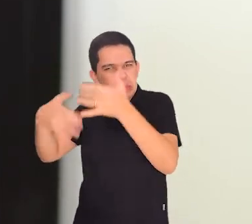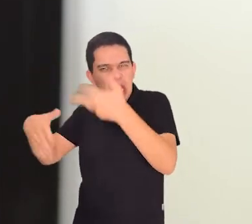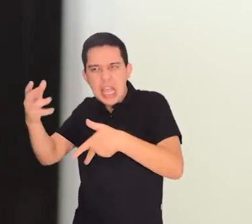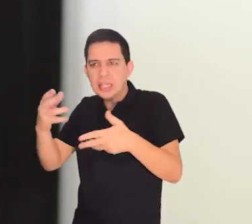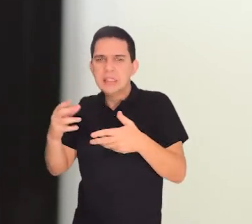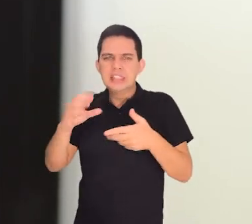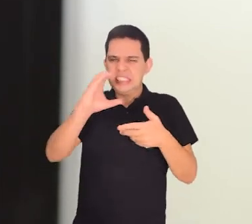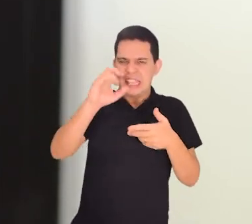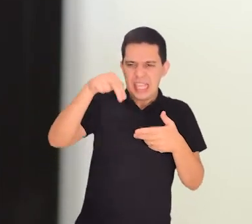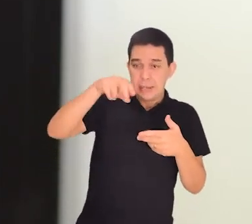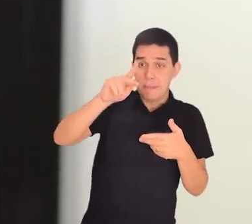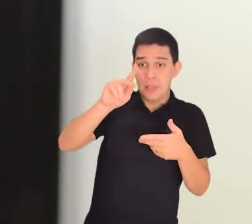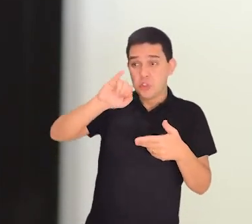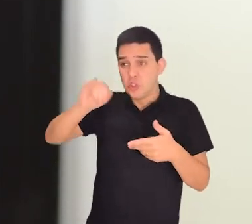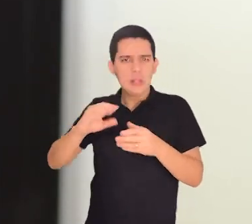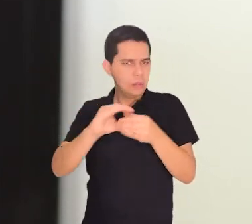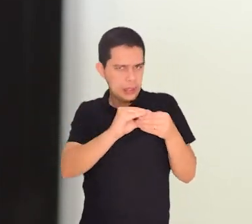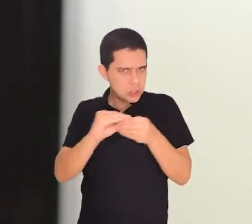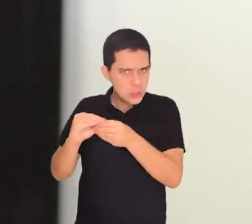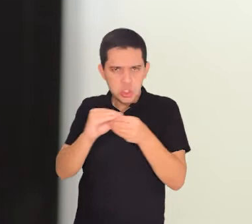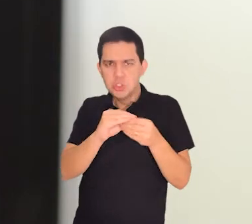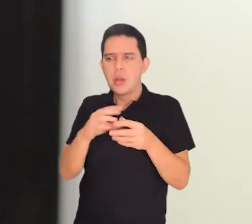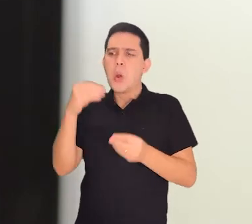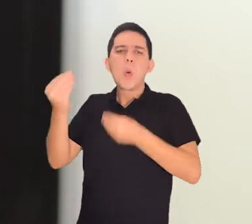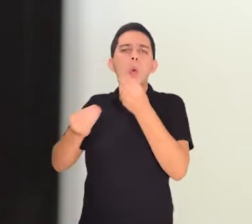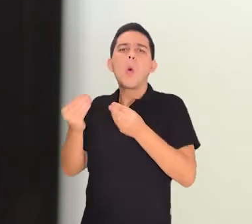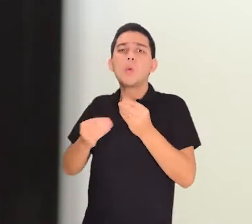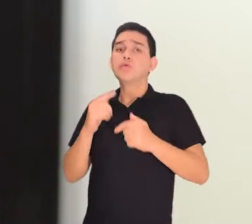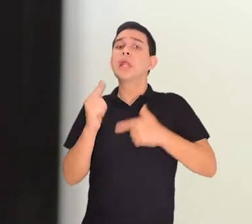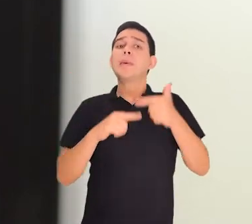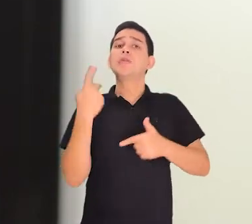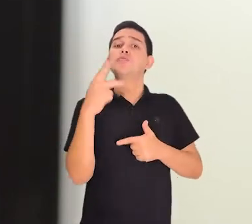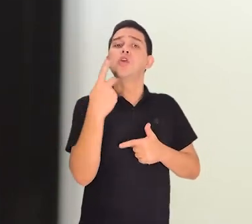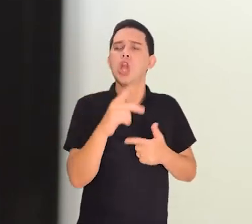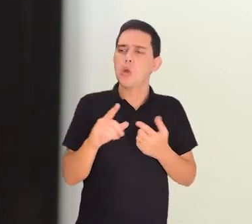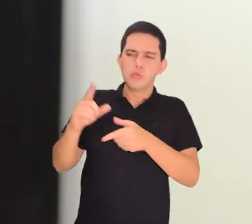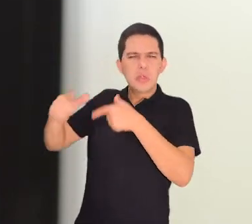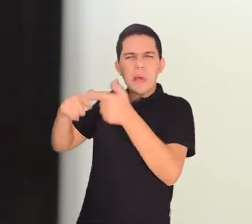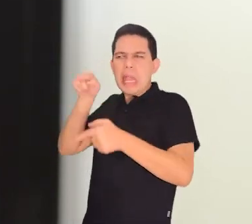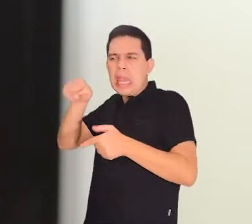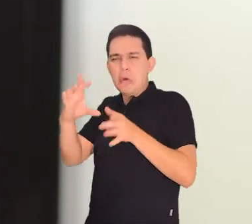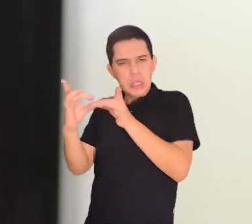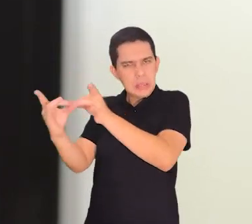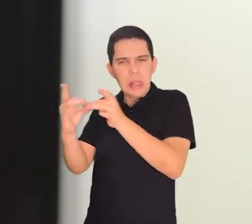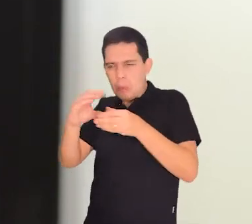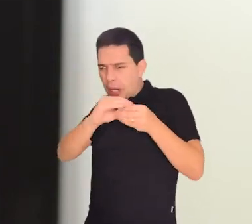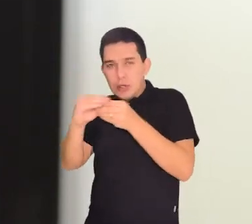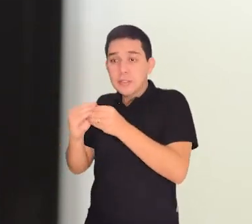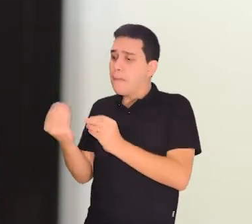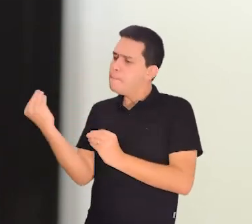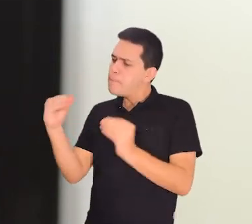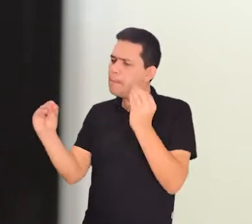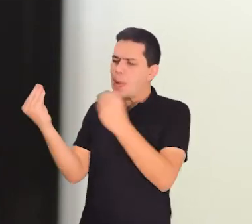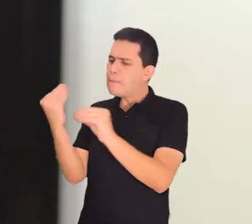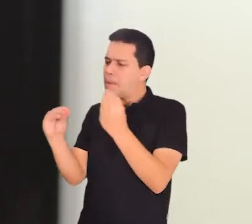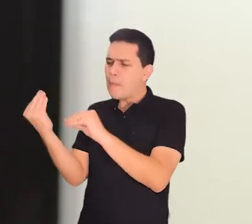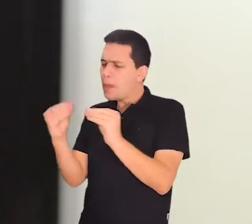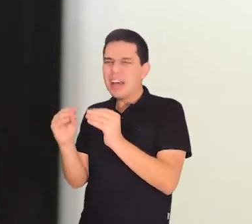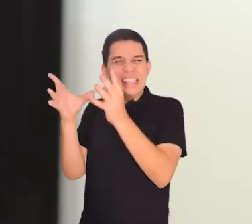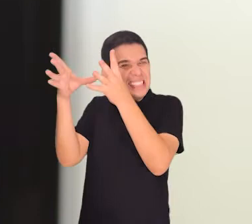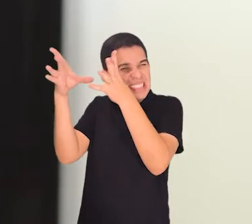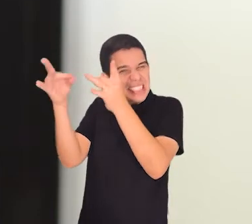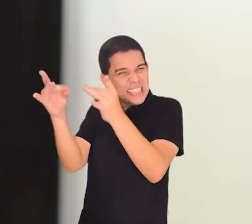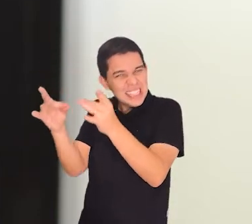CNPJ, a forma que desenvolve o seu trabalho, quanto mais detalhes, melhor,